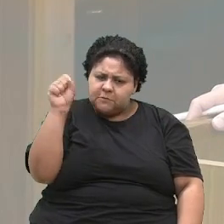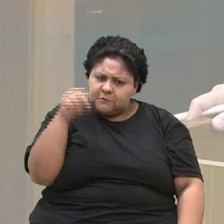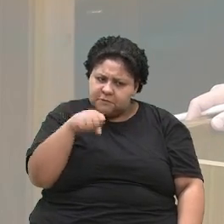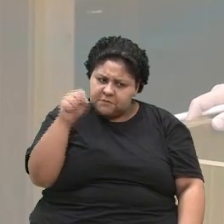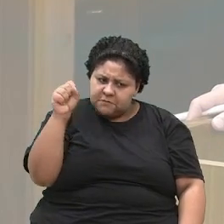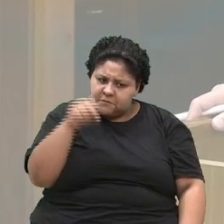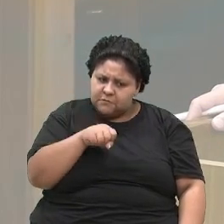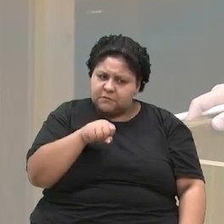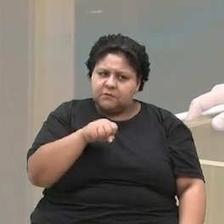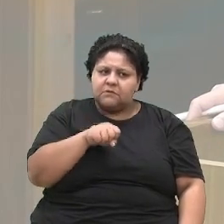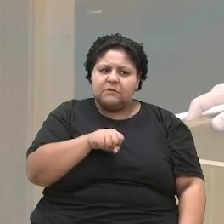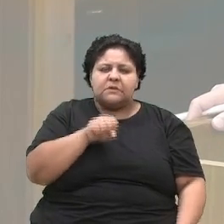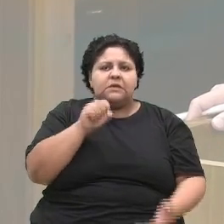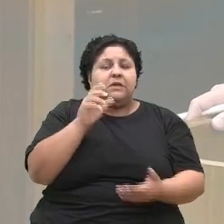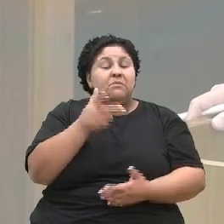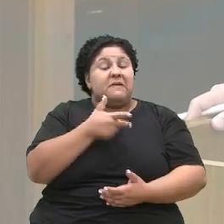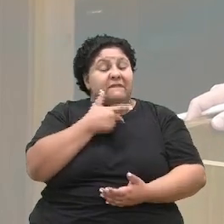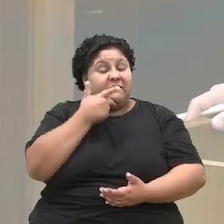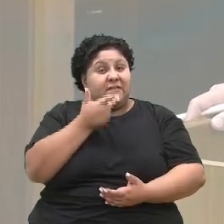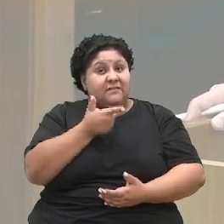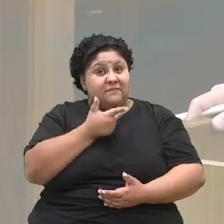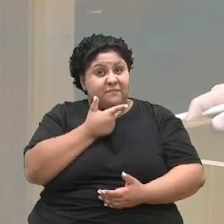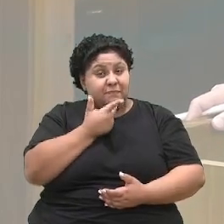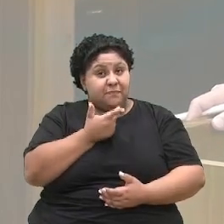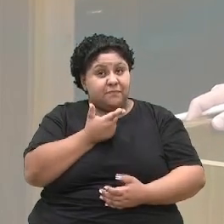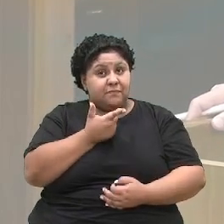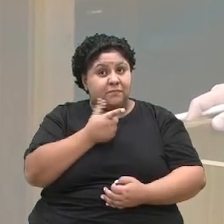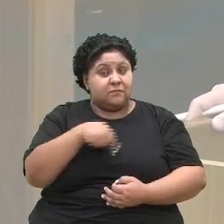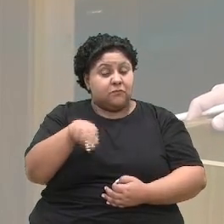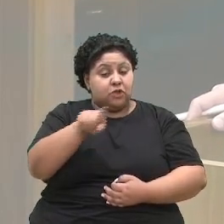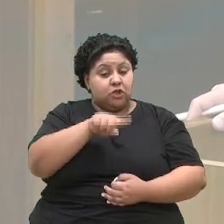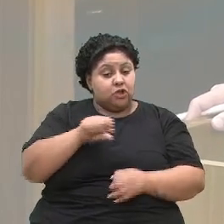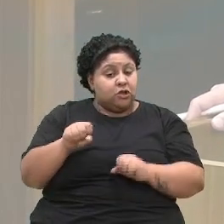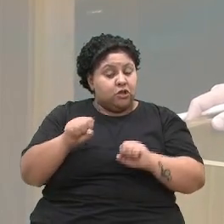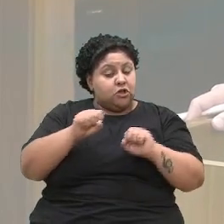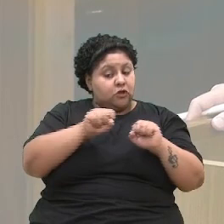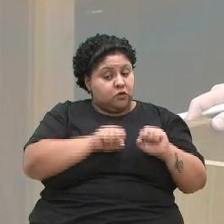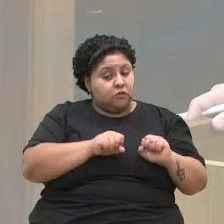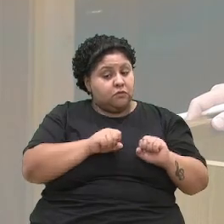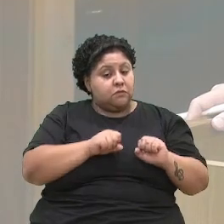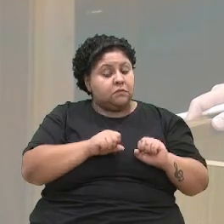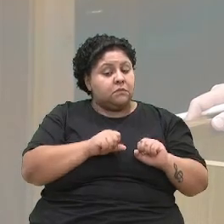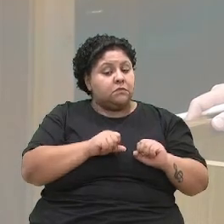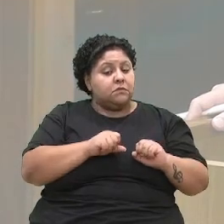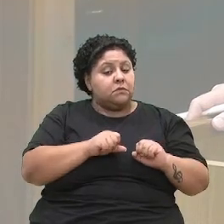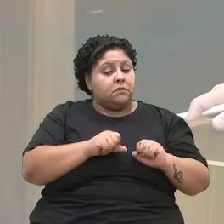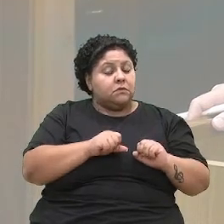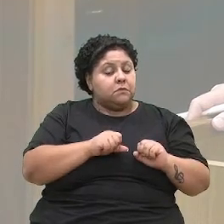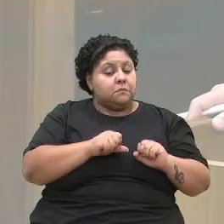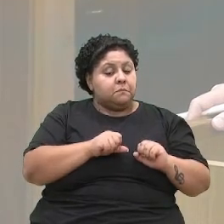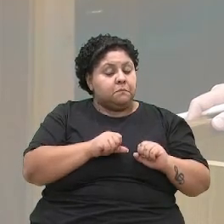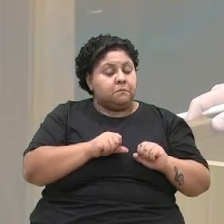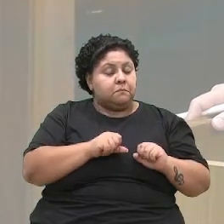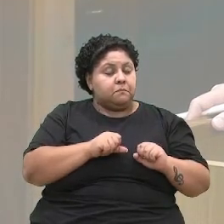é uma fala aonde nós podemos colocar muitas vezes